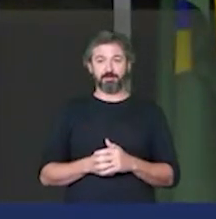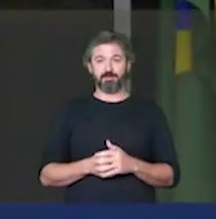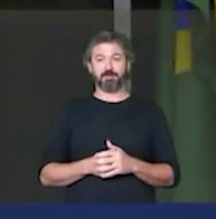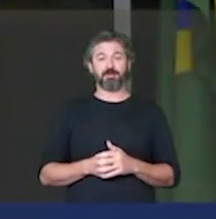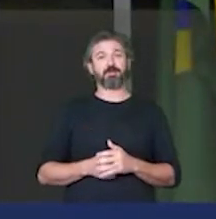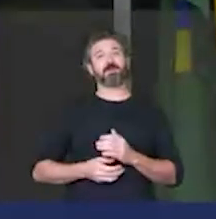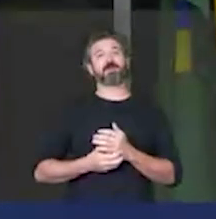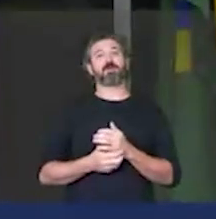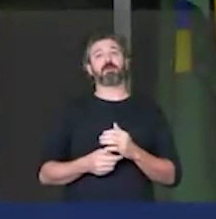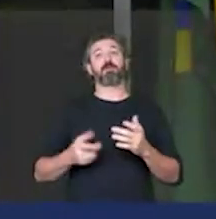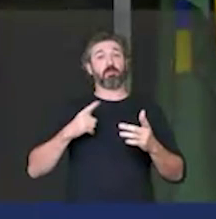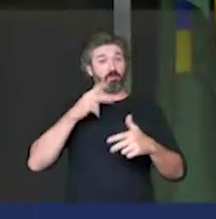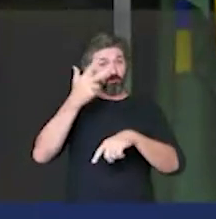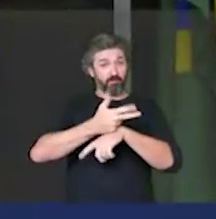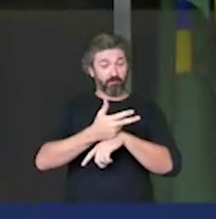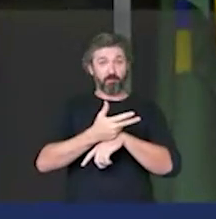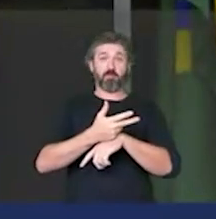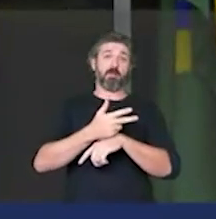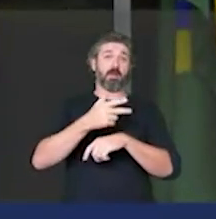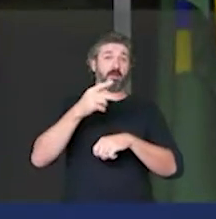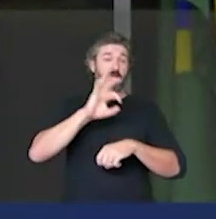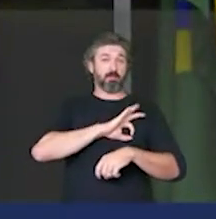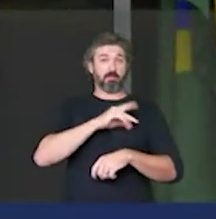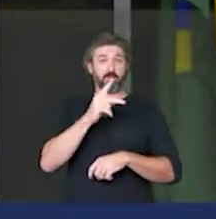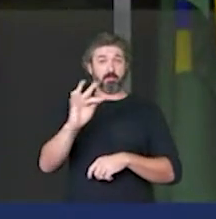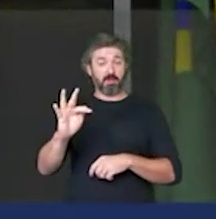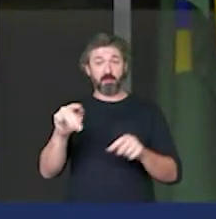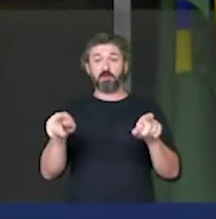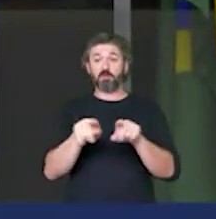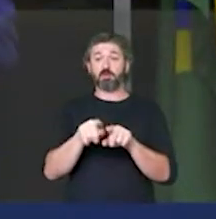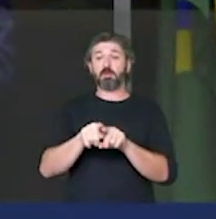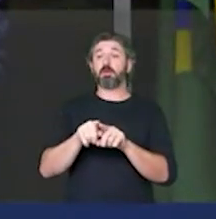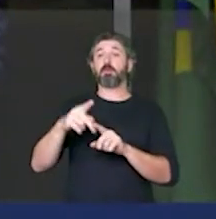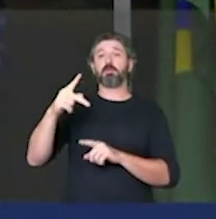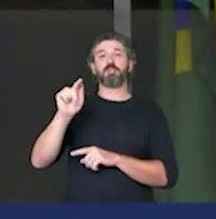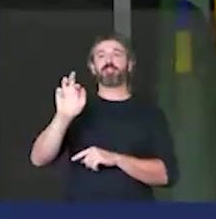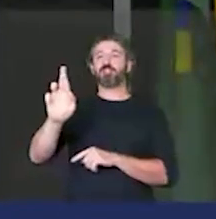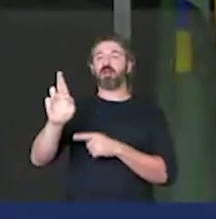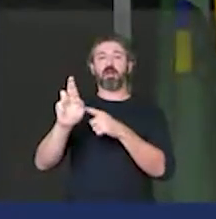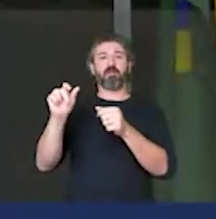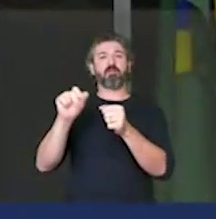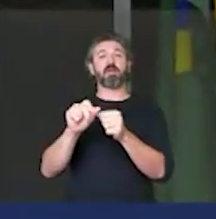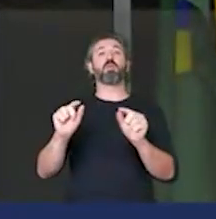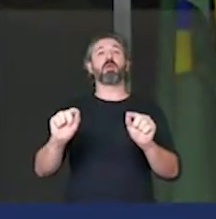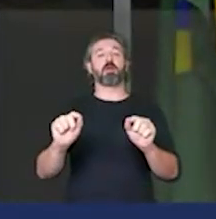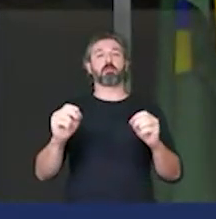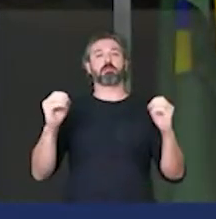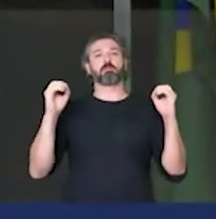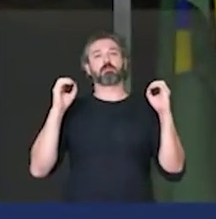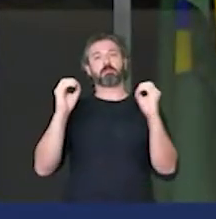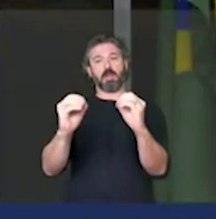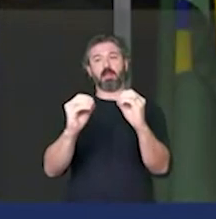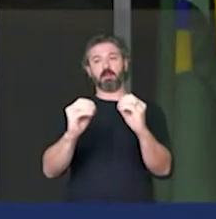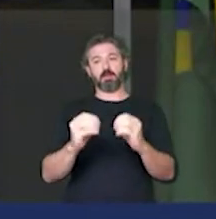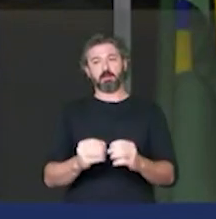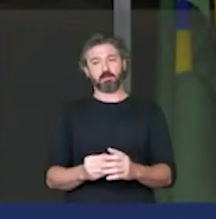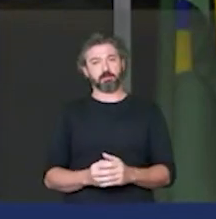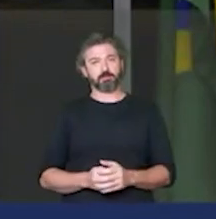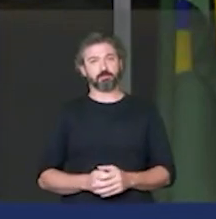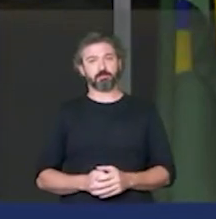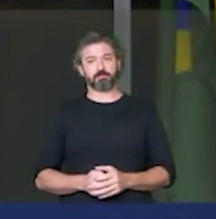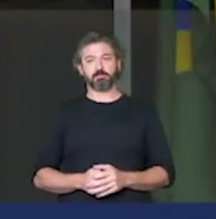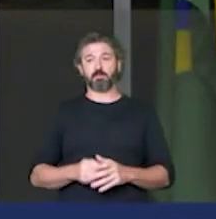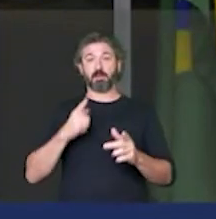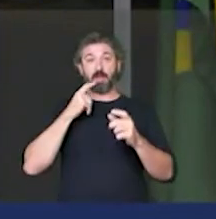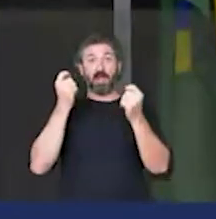espécie, filmados pela Polícia Federal, e o Procurador-Geral da República não fez absolutamente nada. Tem